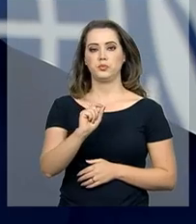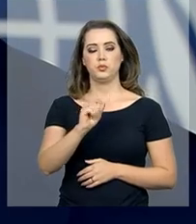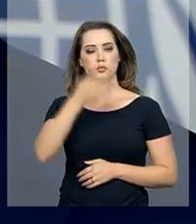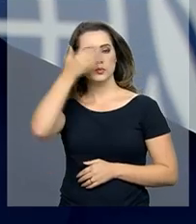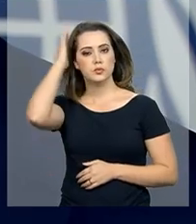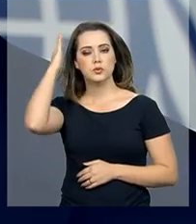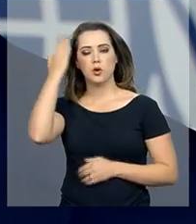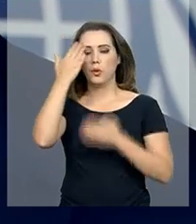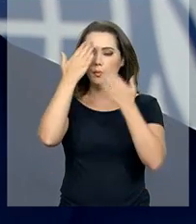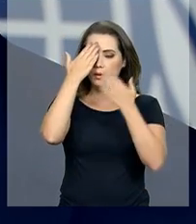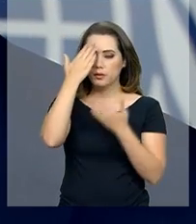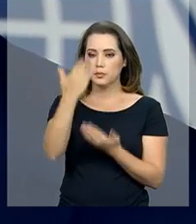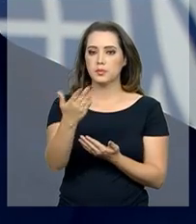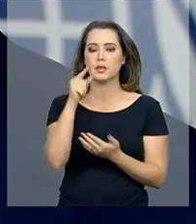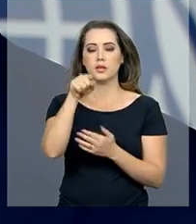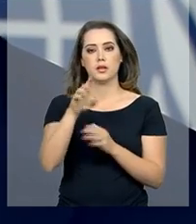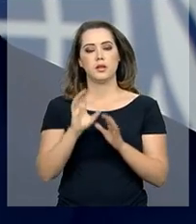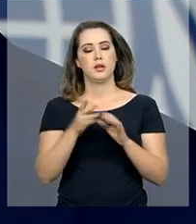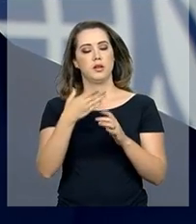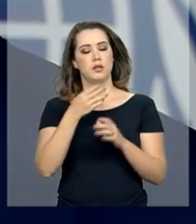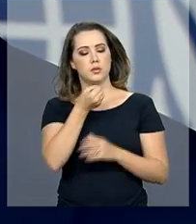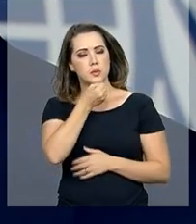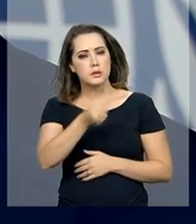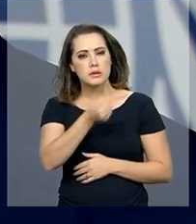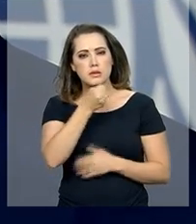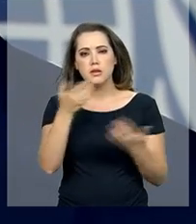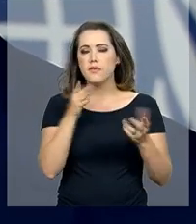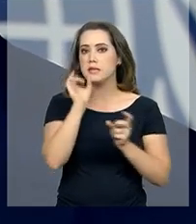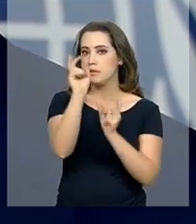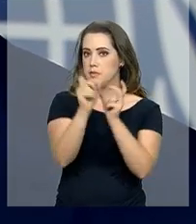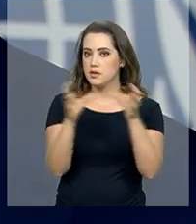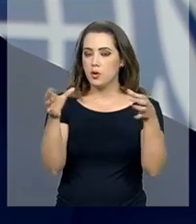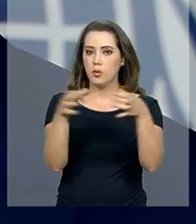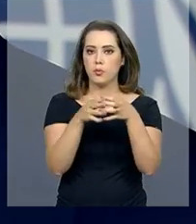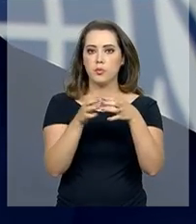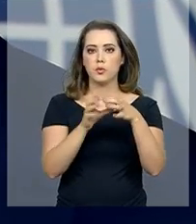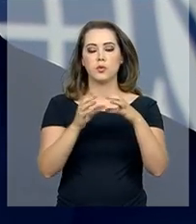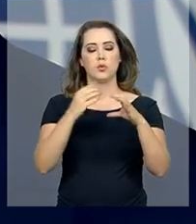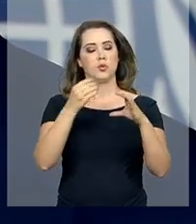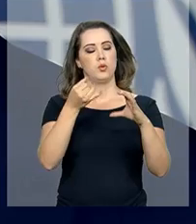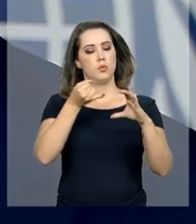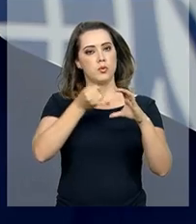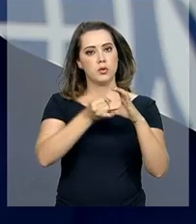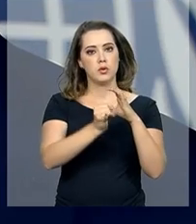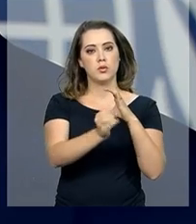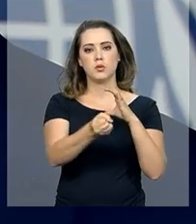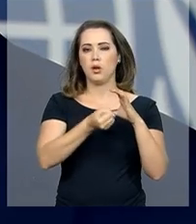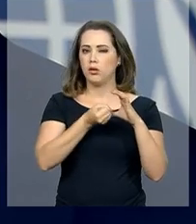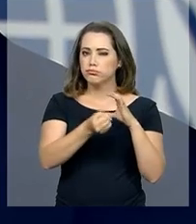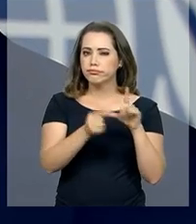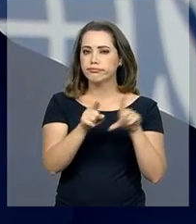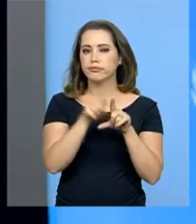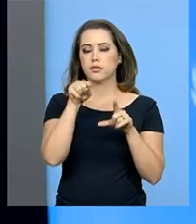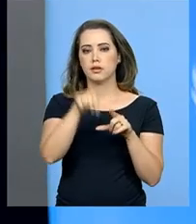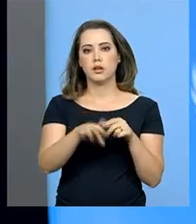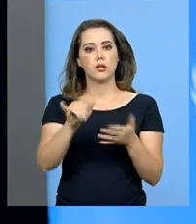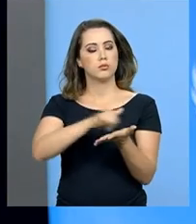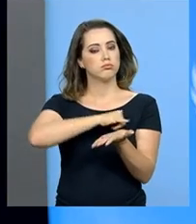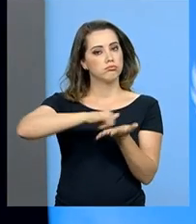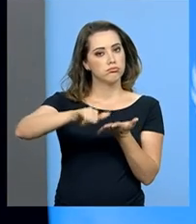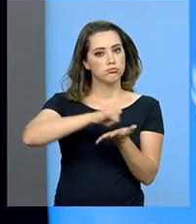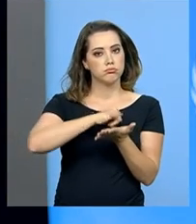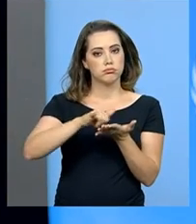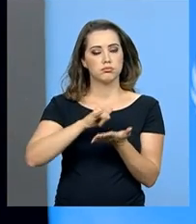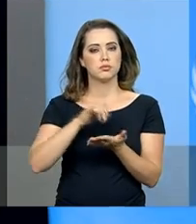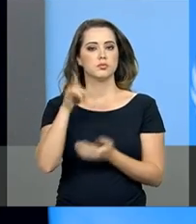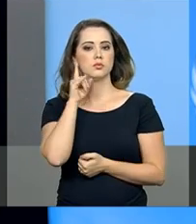da bbc a empresa brasil de comunicação aqui no contexto da assembléia geral das nações unidas em nova york presidente eu